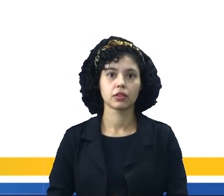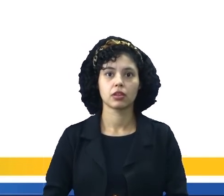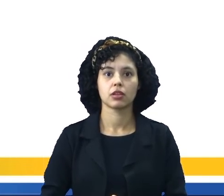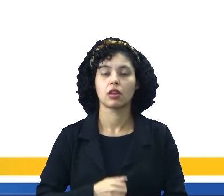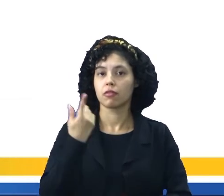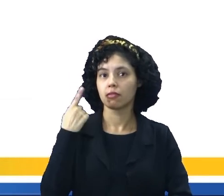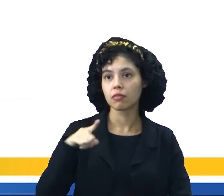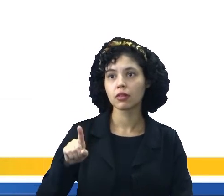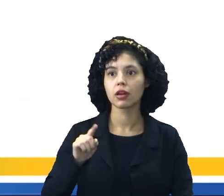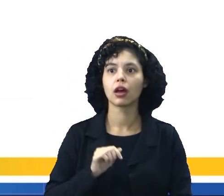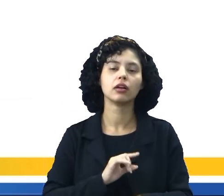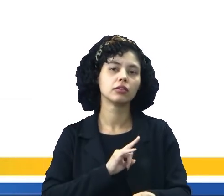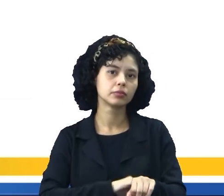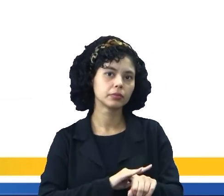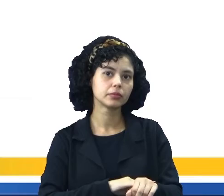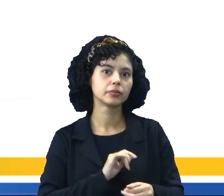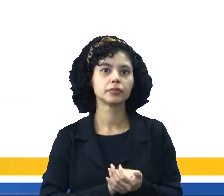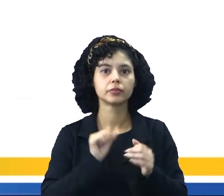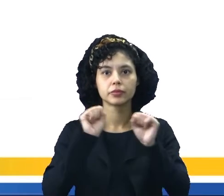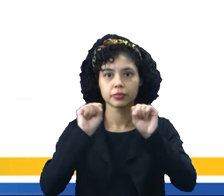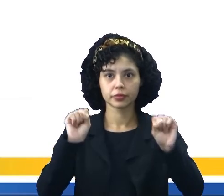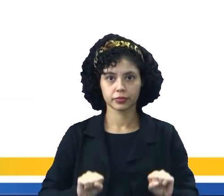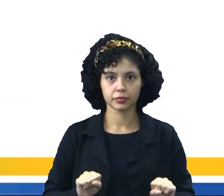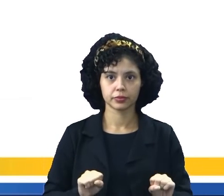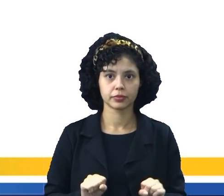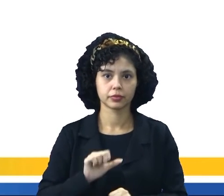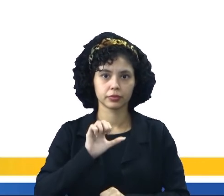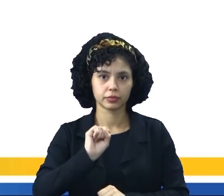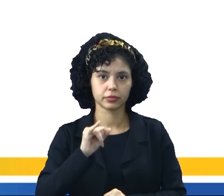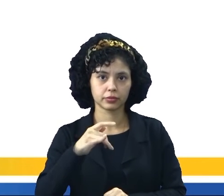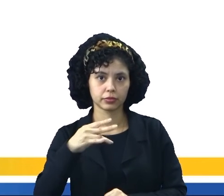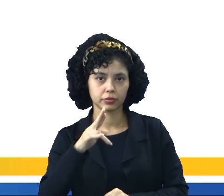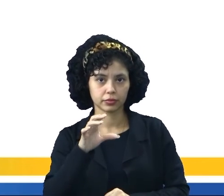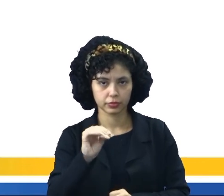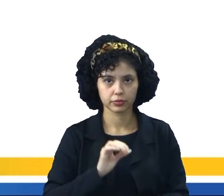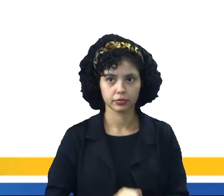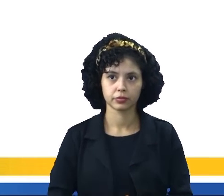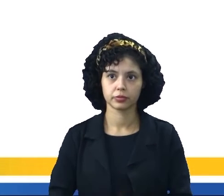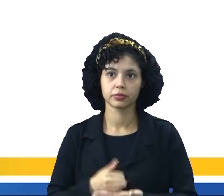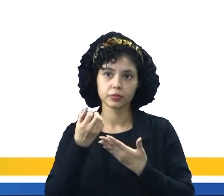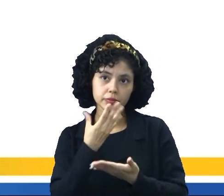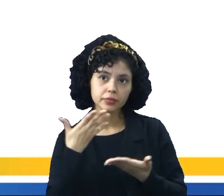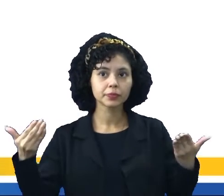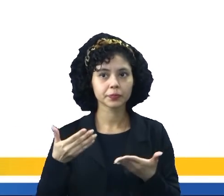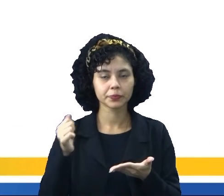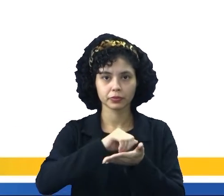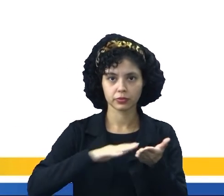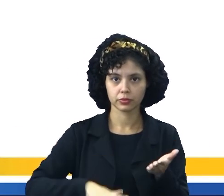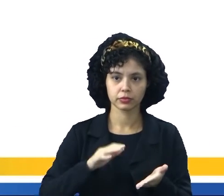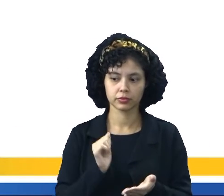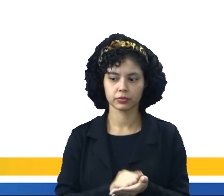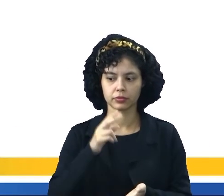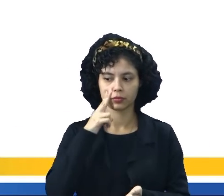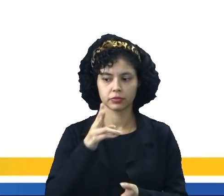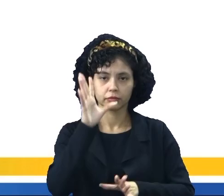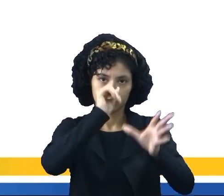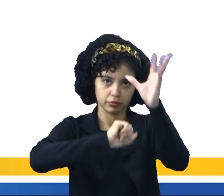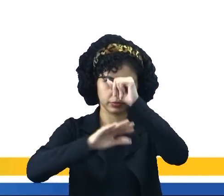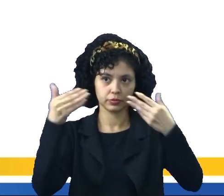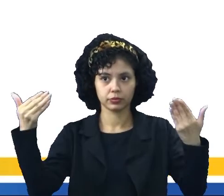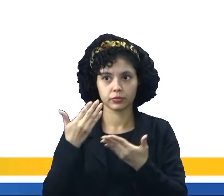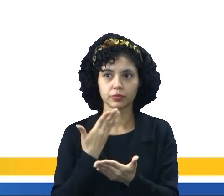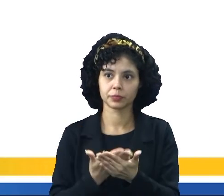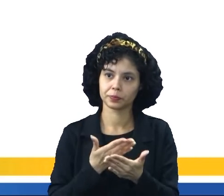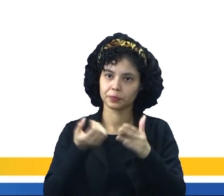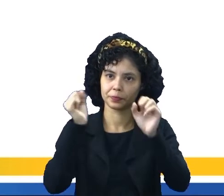então, aí nesse caso, está estimulando o sistema nervoso simpático. Bom, agora vamos para o exercício, vamos ver o que nós aprendemos aí nessa aula